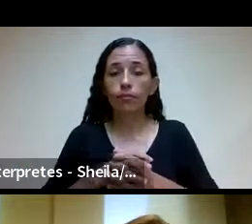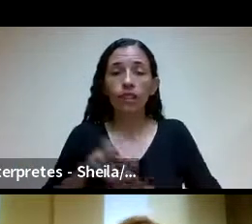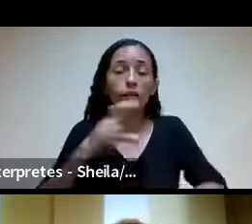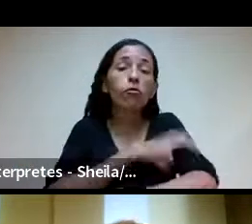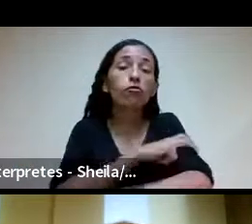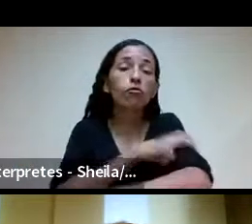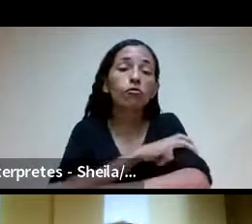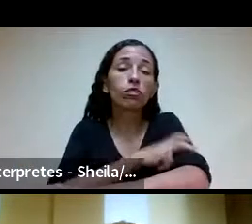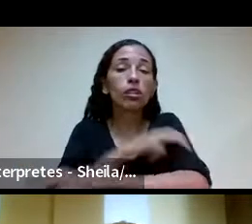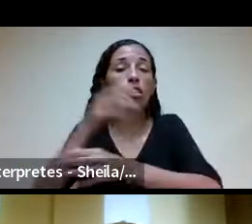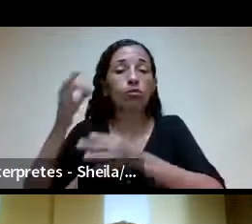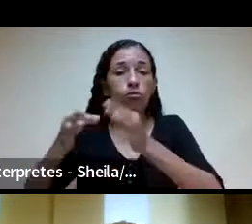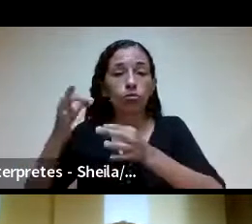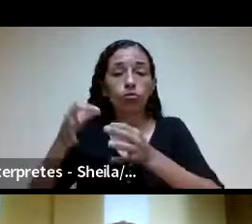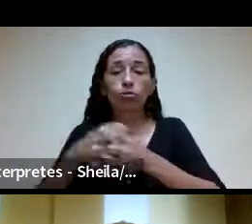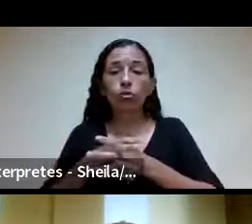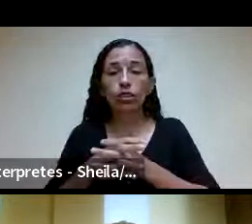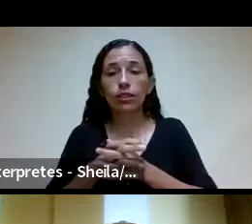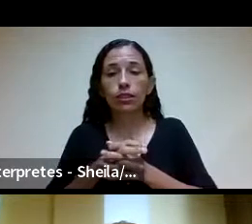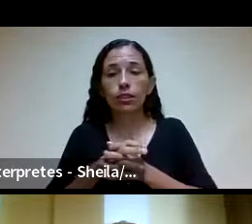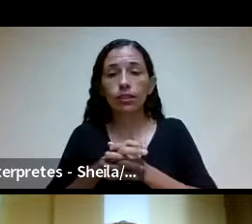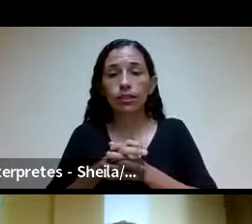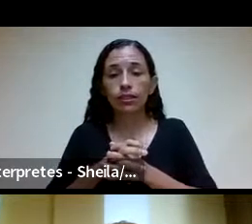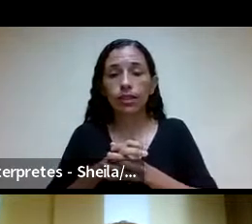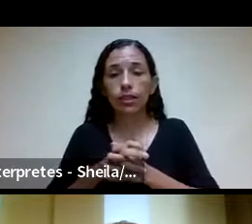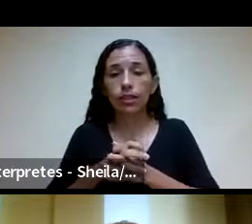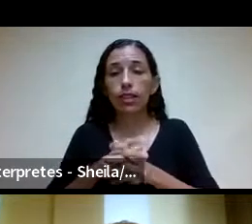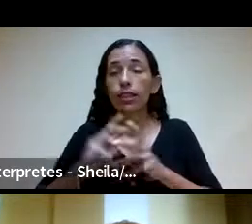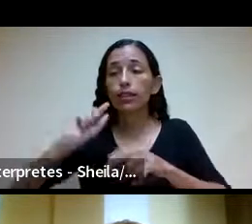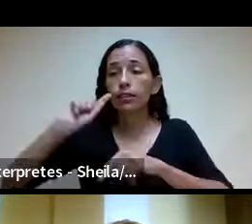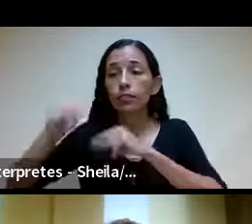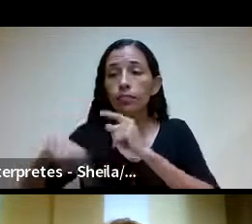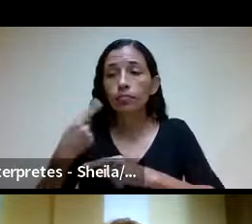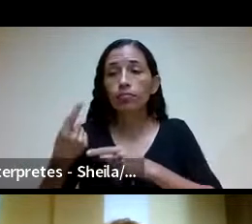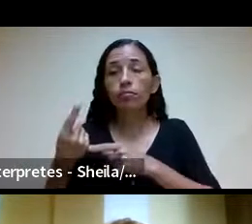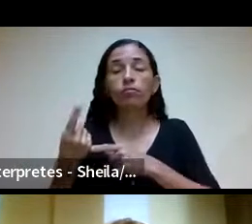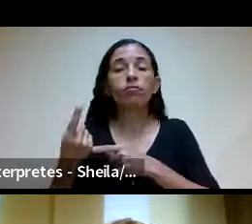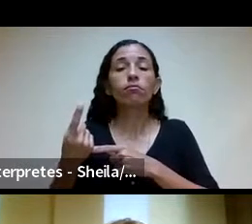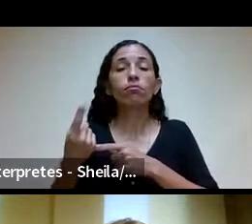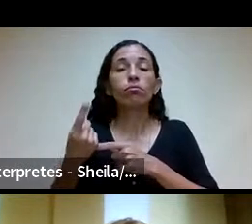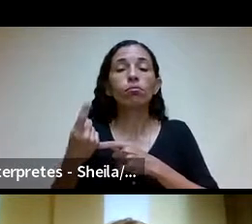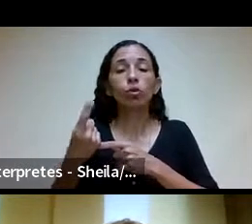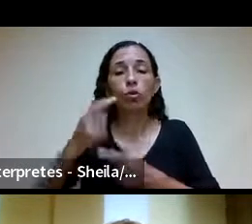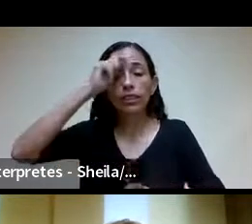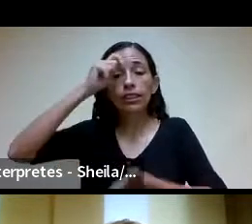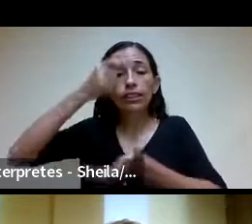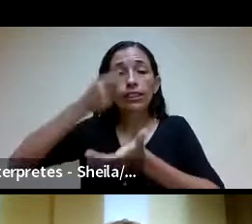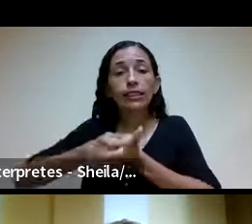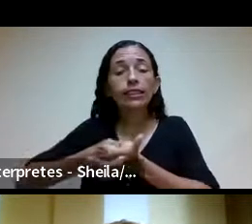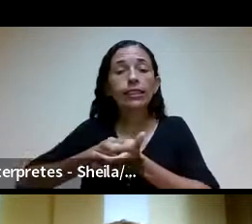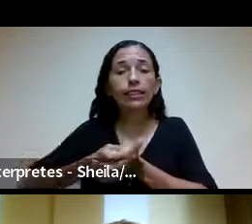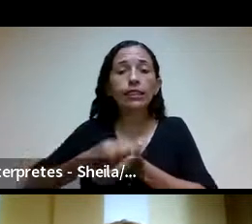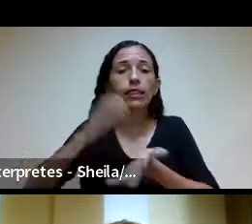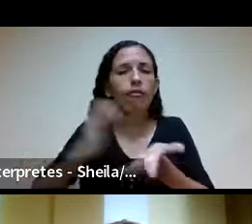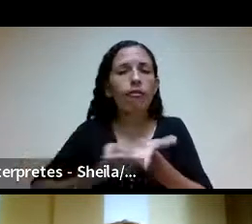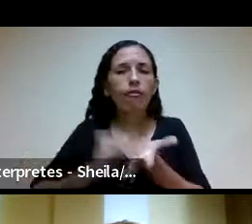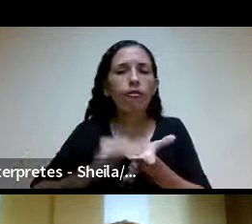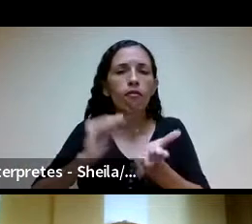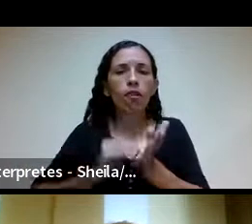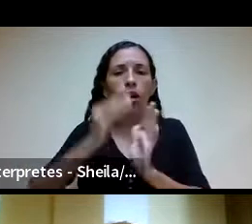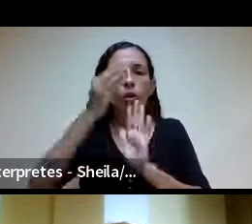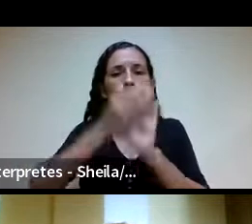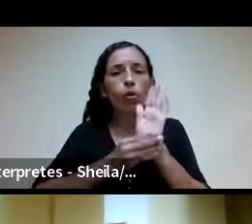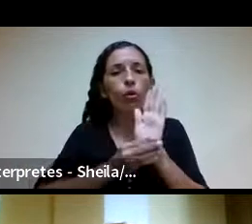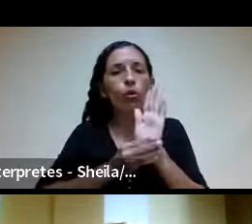surpreendentemente, julga ao final o processo como ausente de conteúdo probatório para